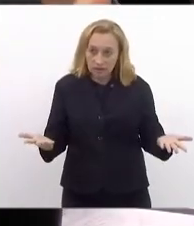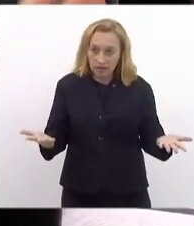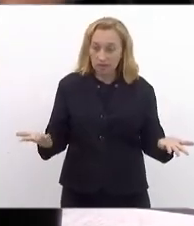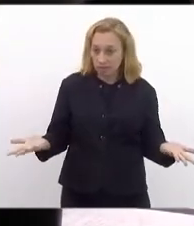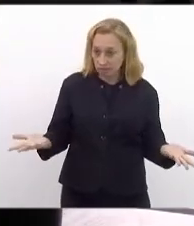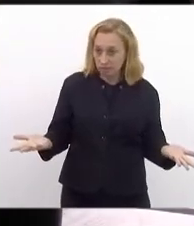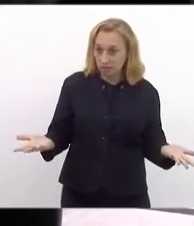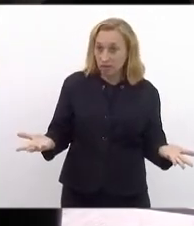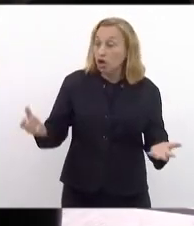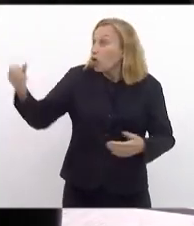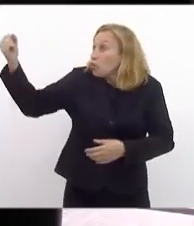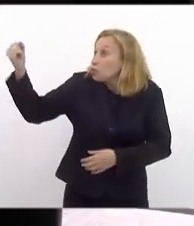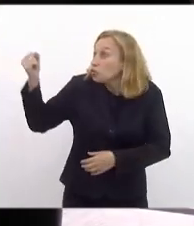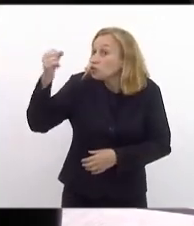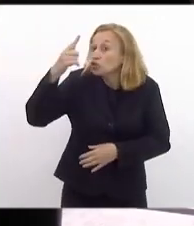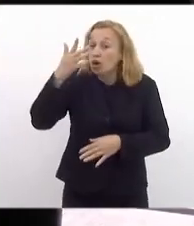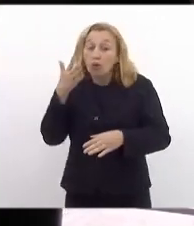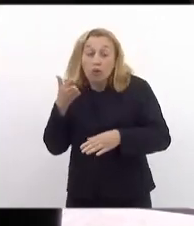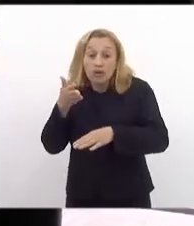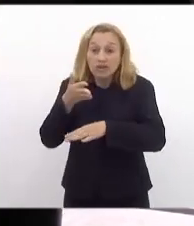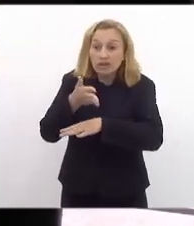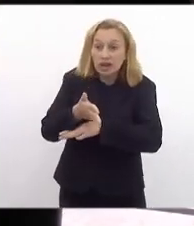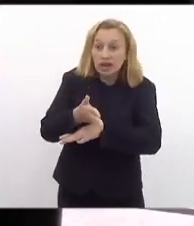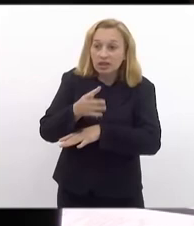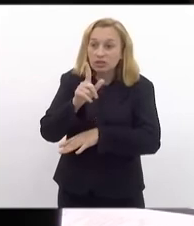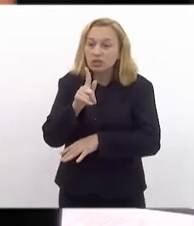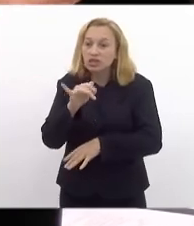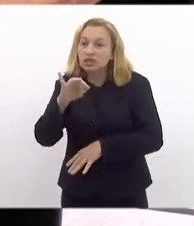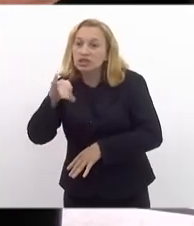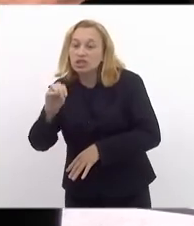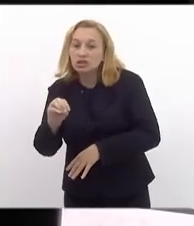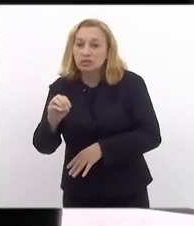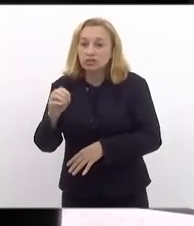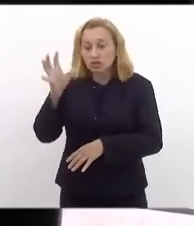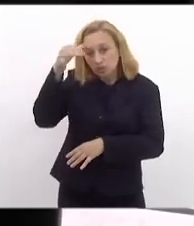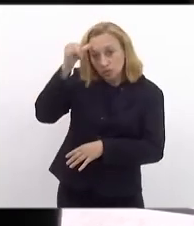até pão quando o sol entrar no signo de Touro e